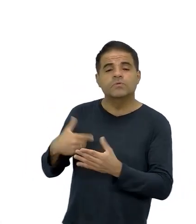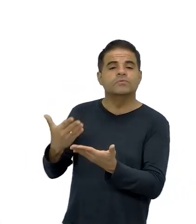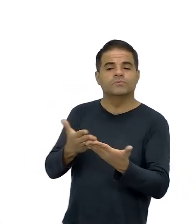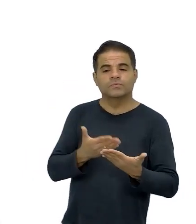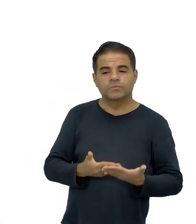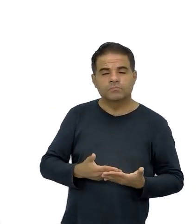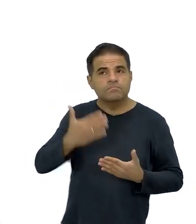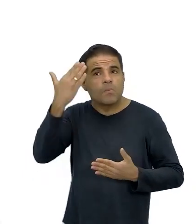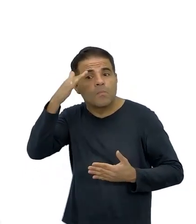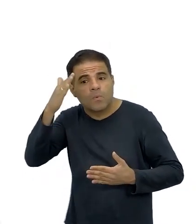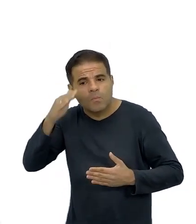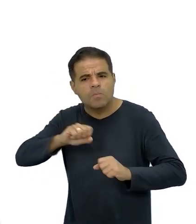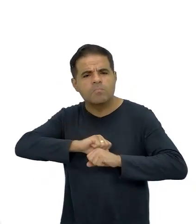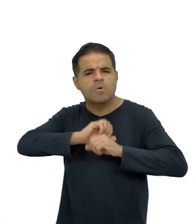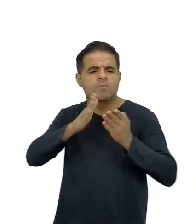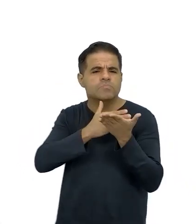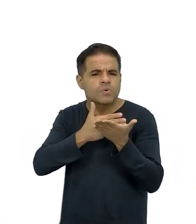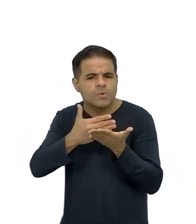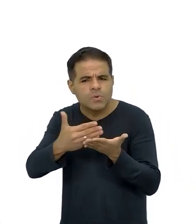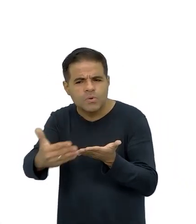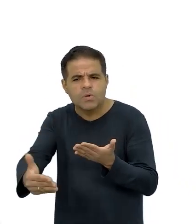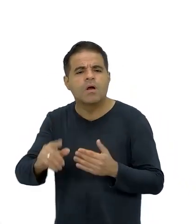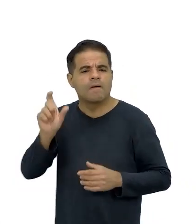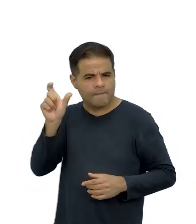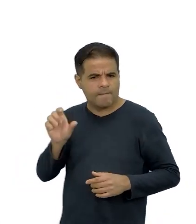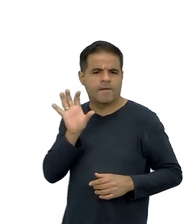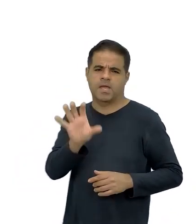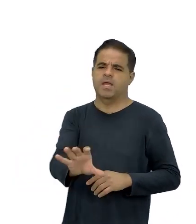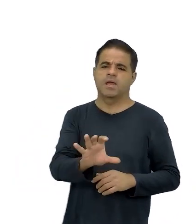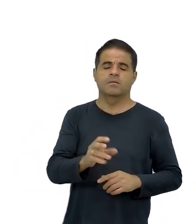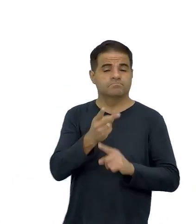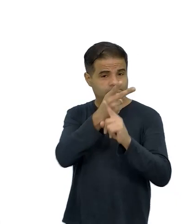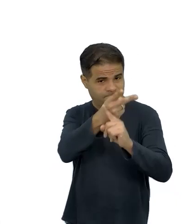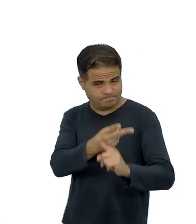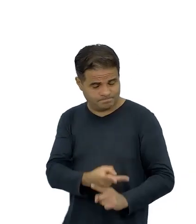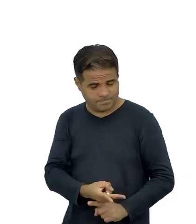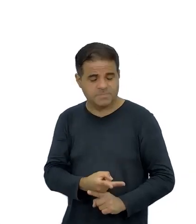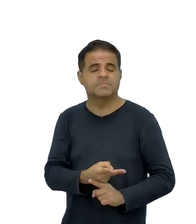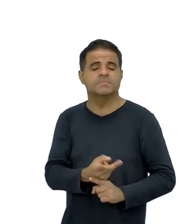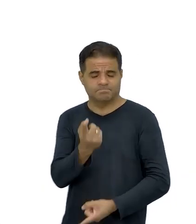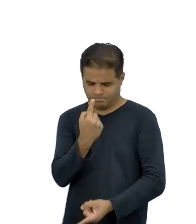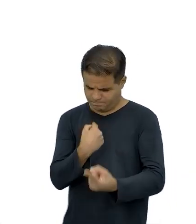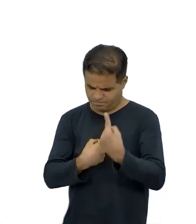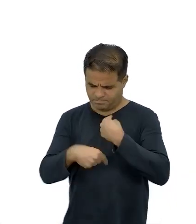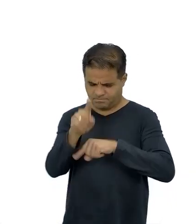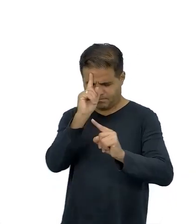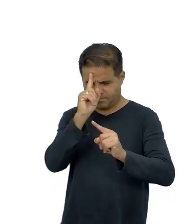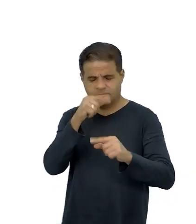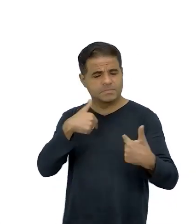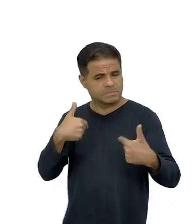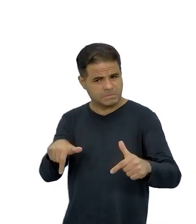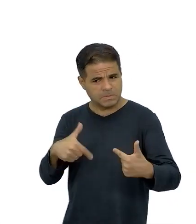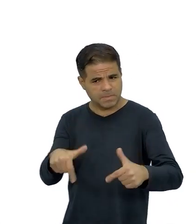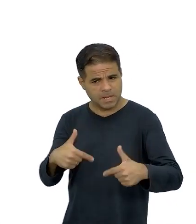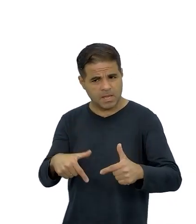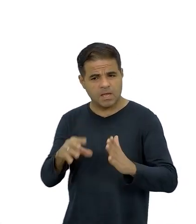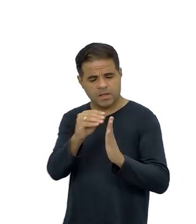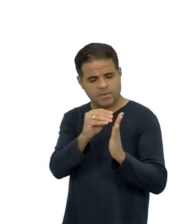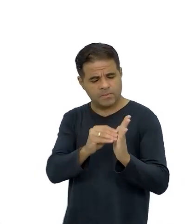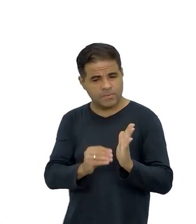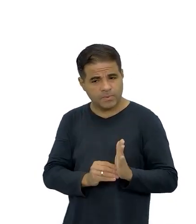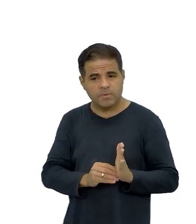estudantes compreendam desde o início da SD7 que buscarão aprimorar o emprego da